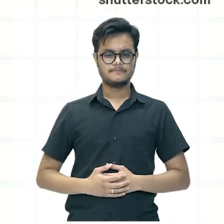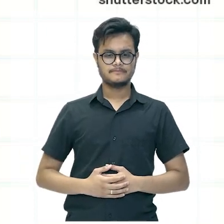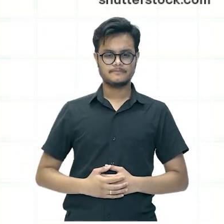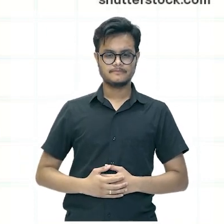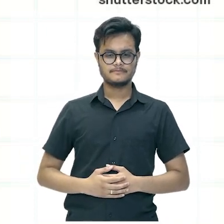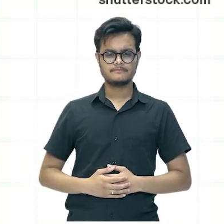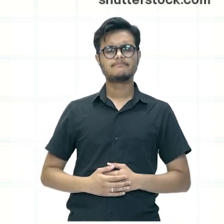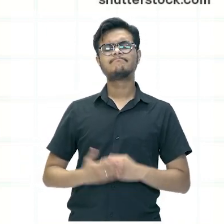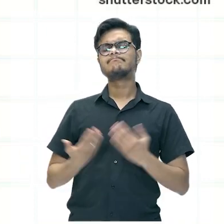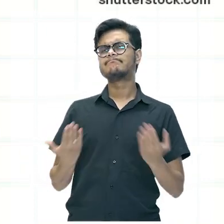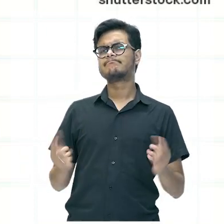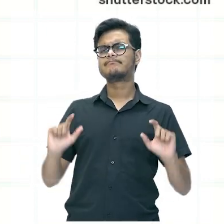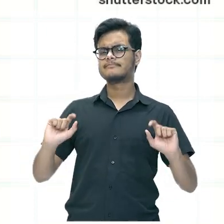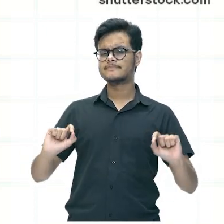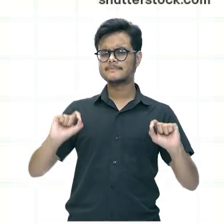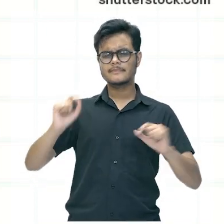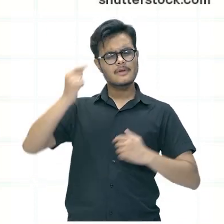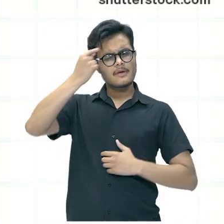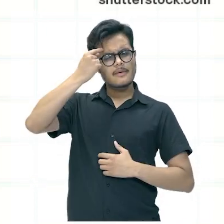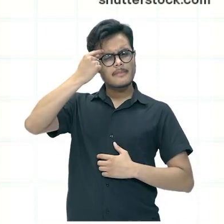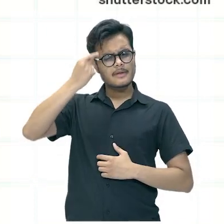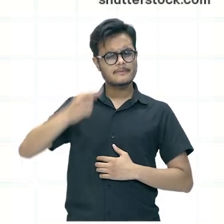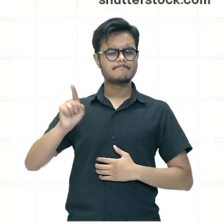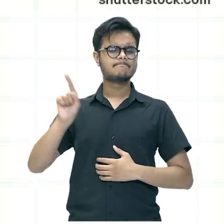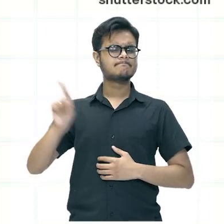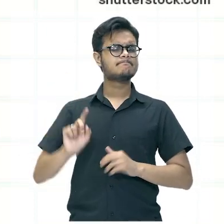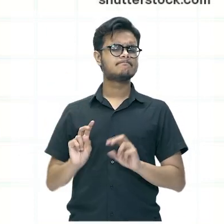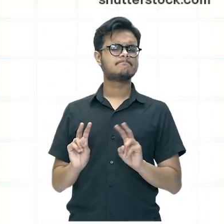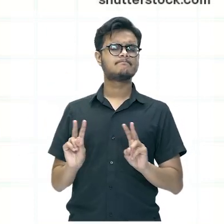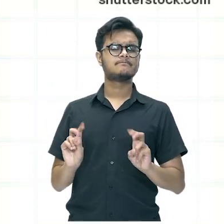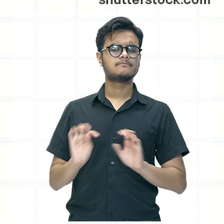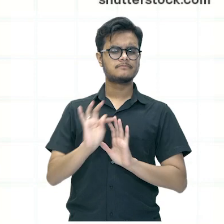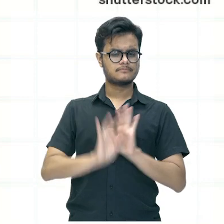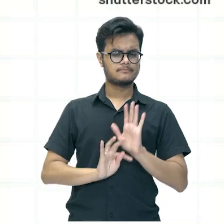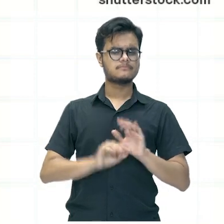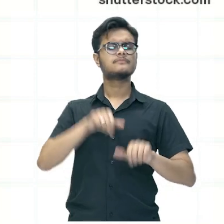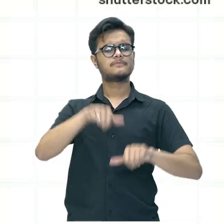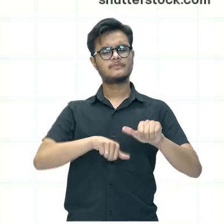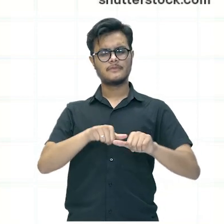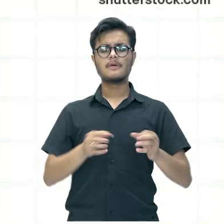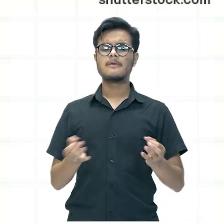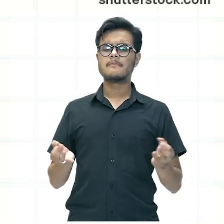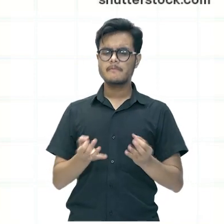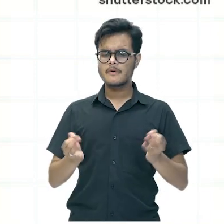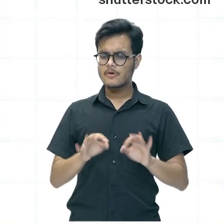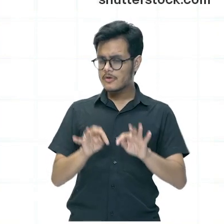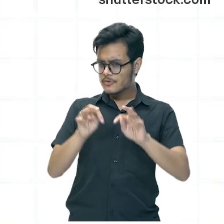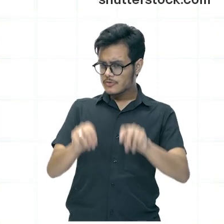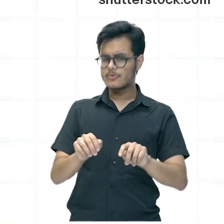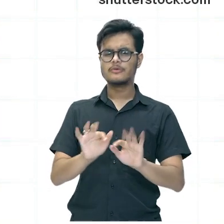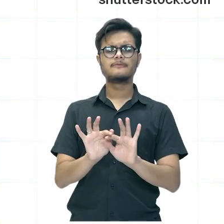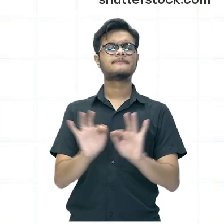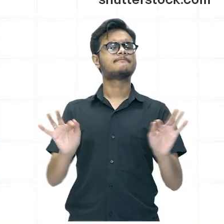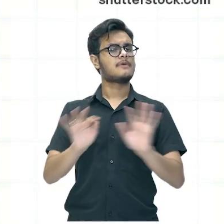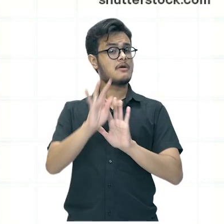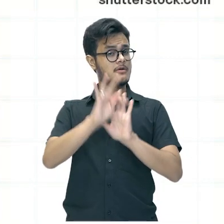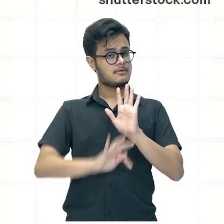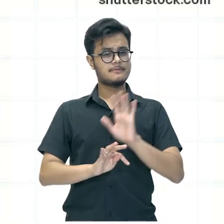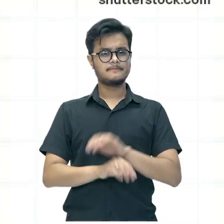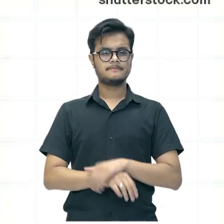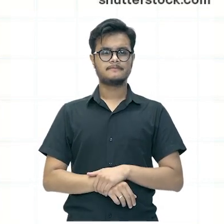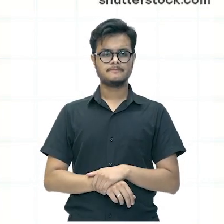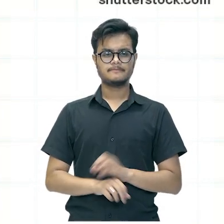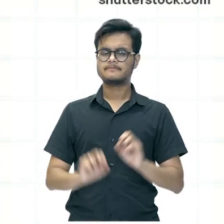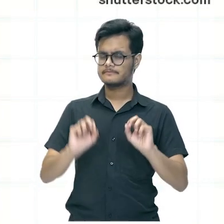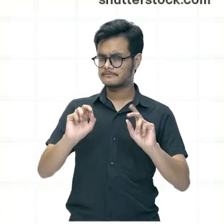levou você a pensar sobre isso? Então, nós vamos voltar aqui no texto e analisar bem todas essas questões aí. Vamos lá para o